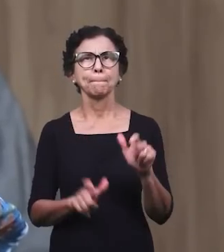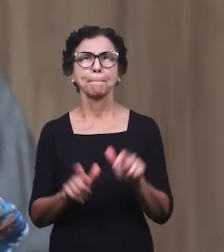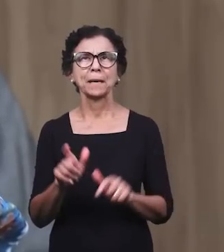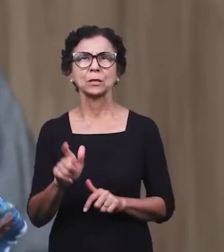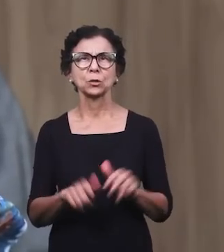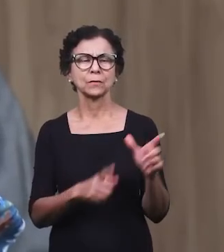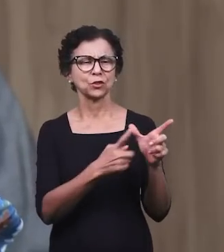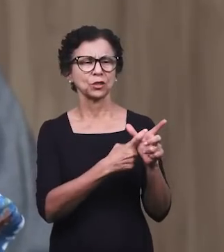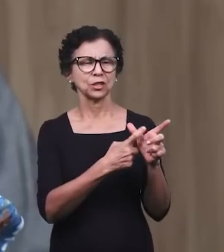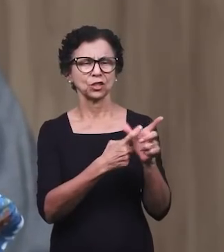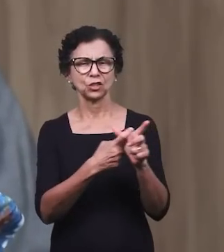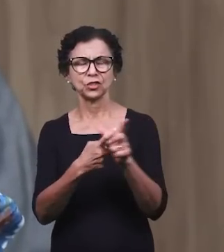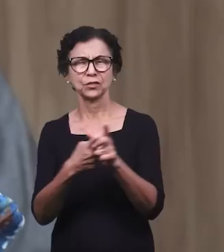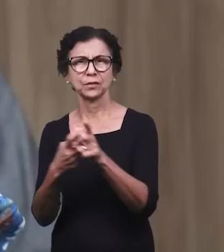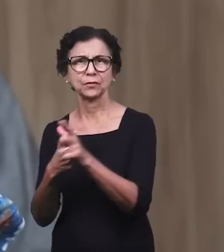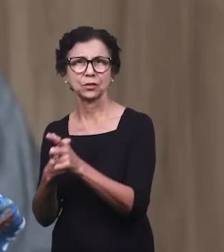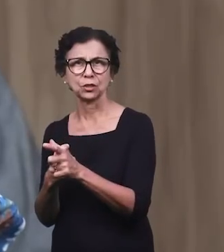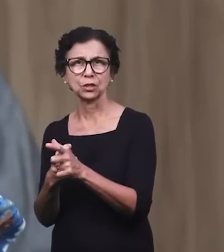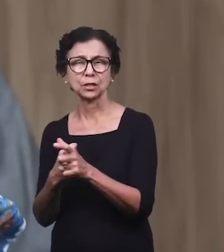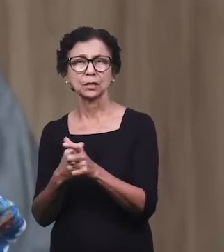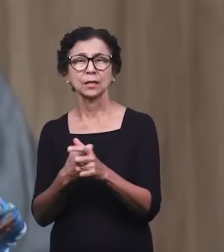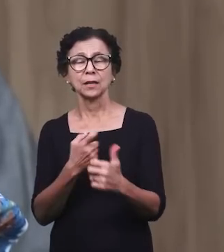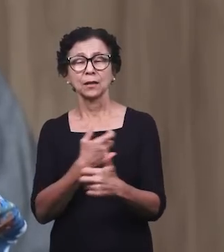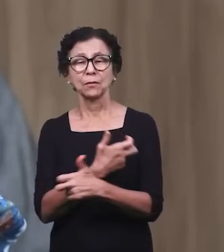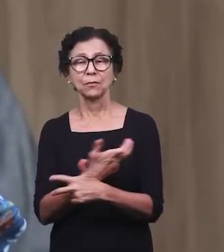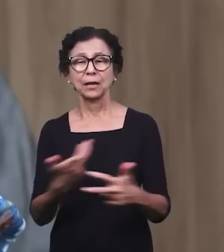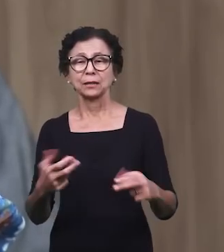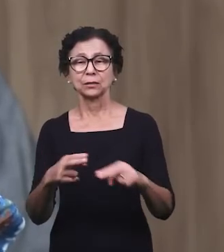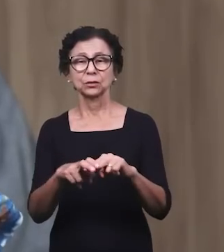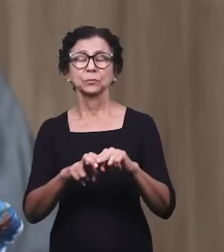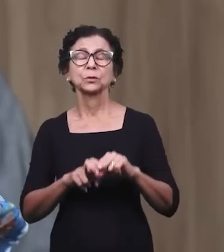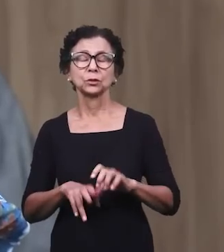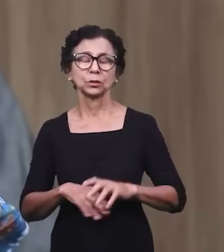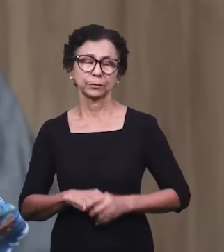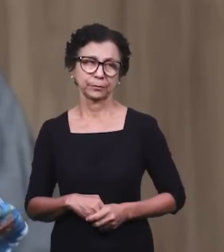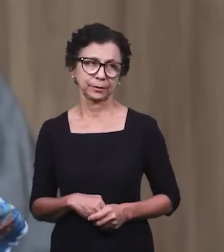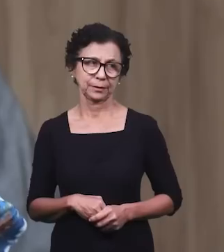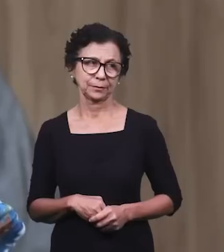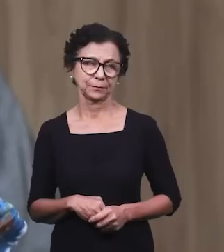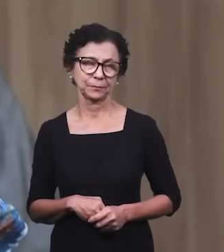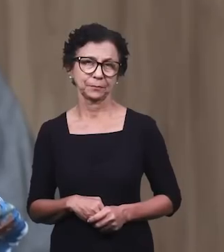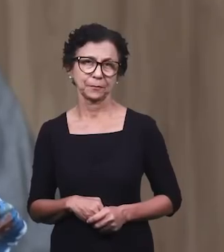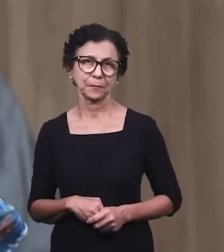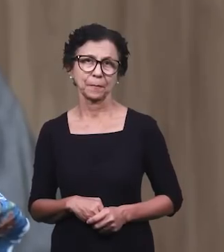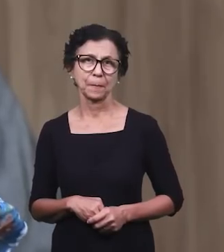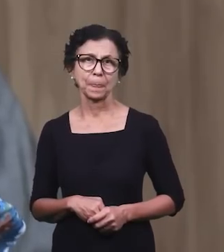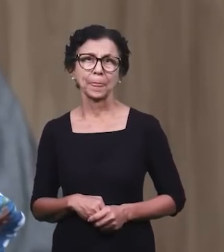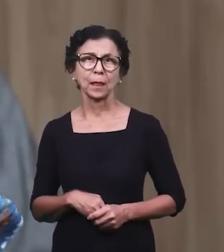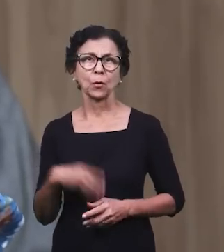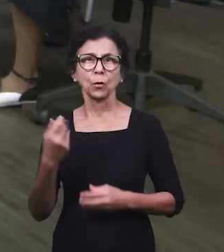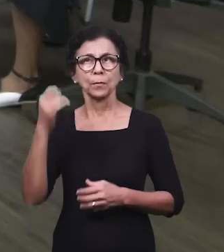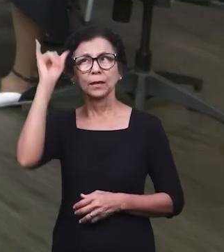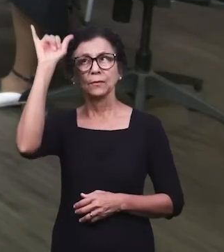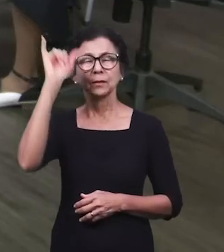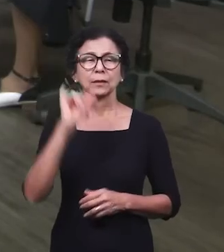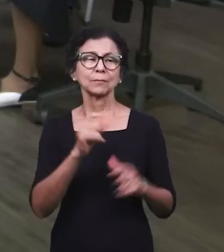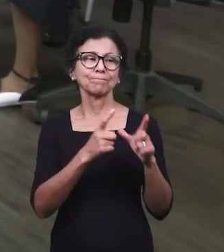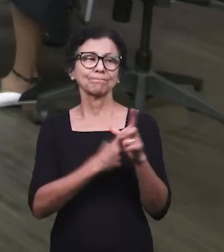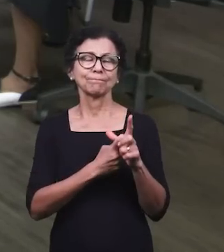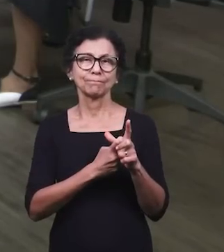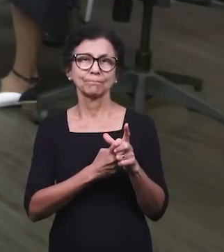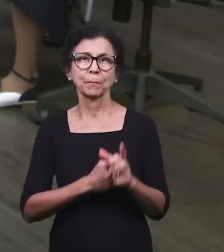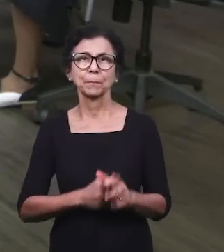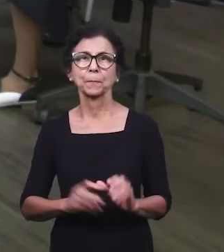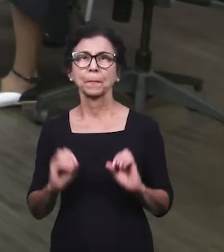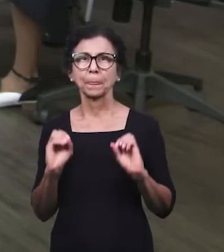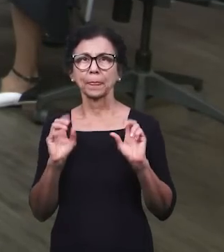por diversos motivos. Quais dicas você tem para os jovens evitar o endividamento? Vamos